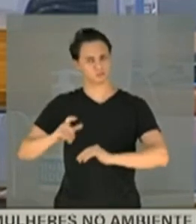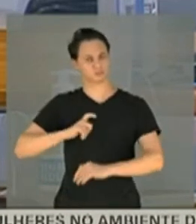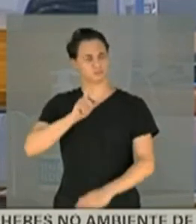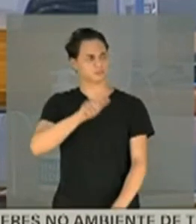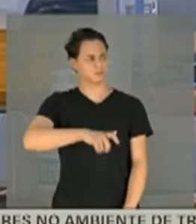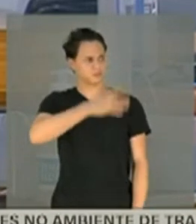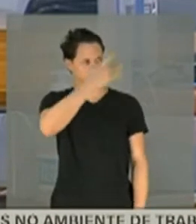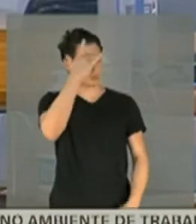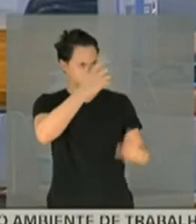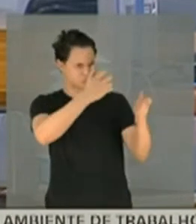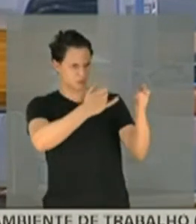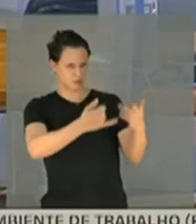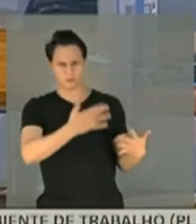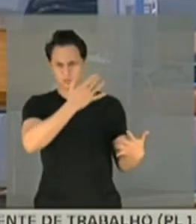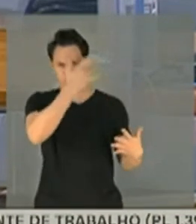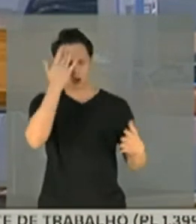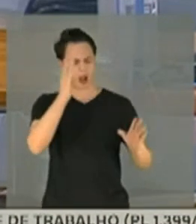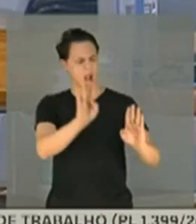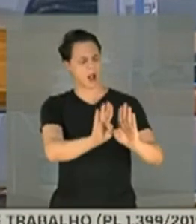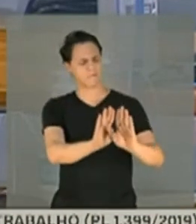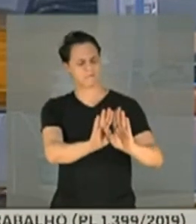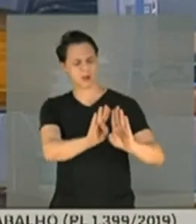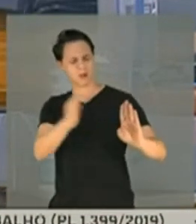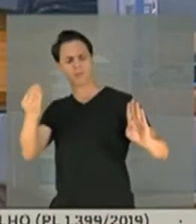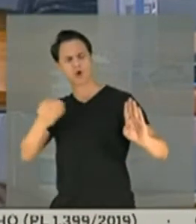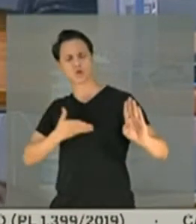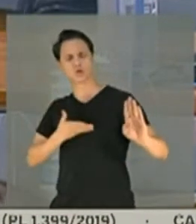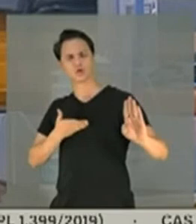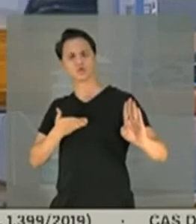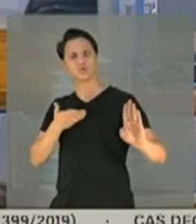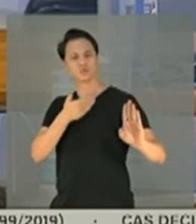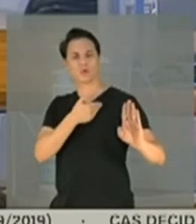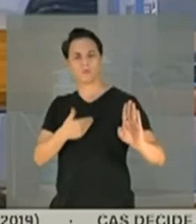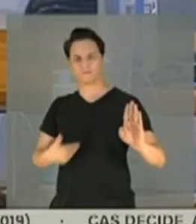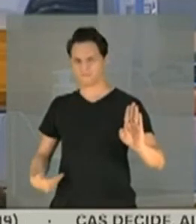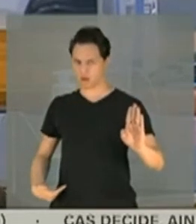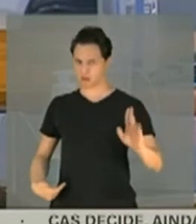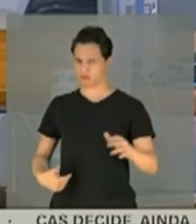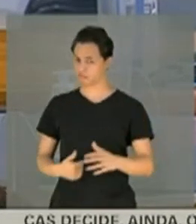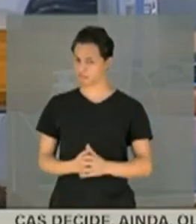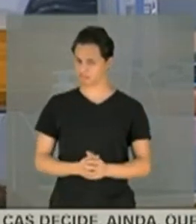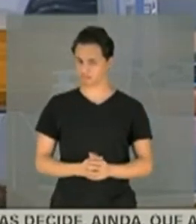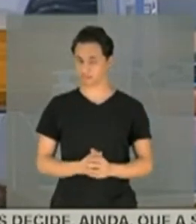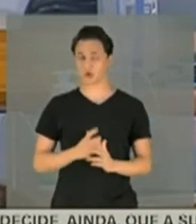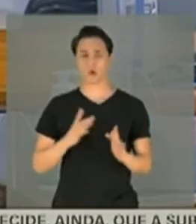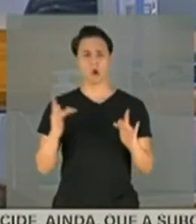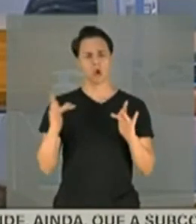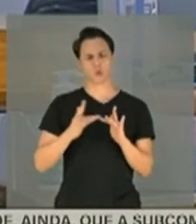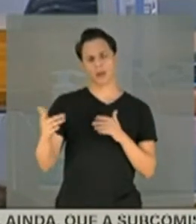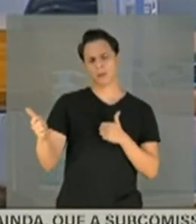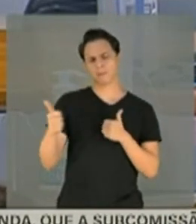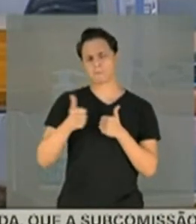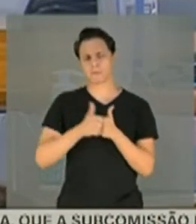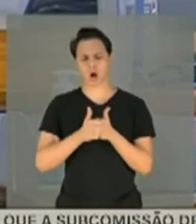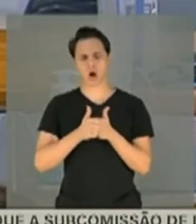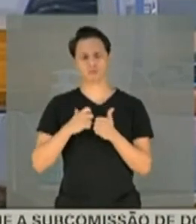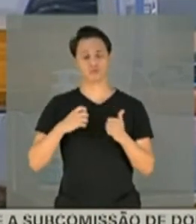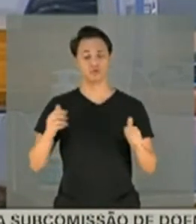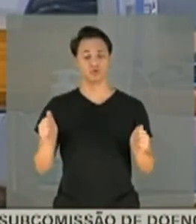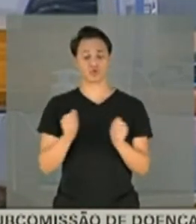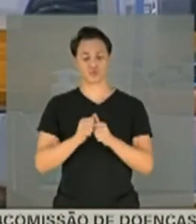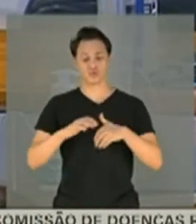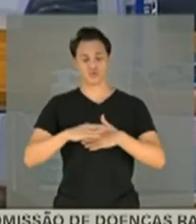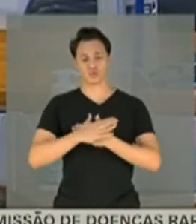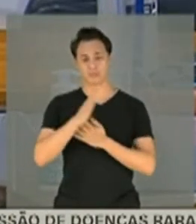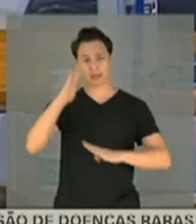aspas, abria portas no governo. Além do contato próximo com os militares, o senhor tinha